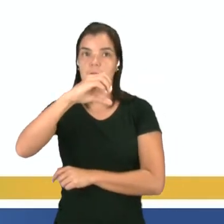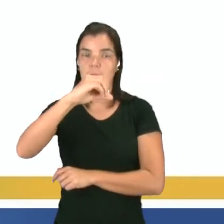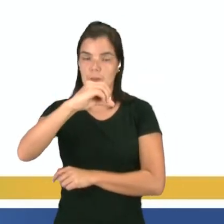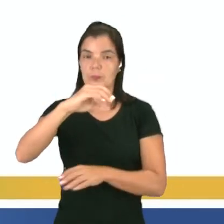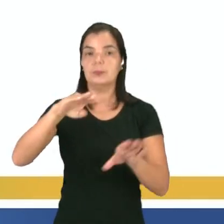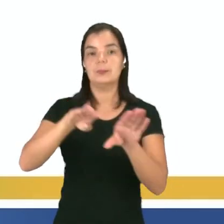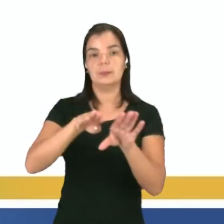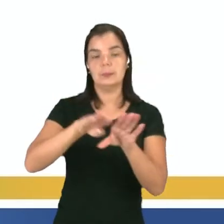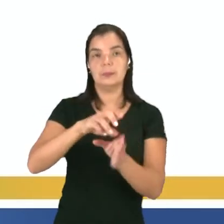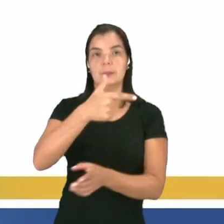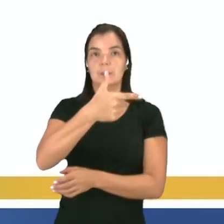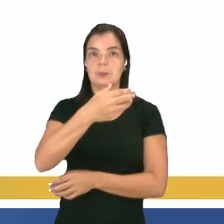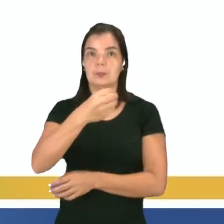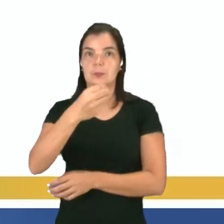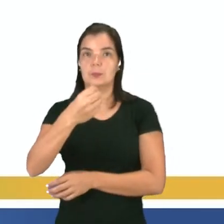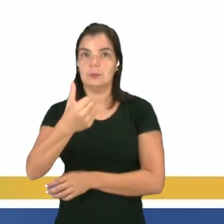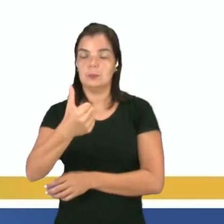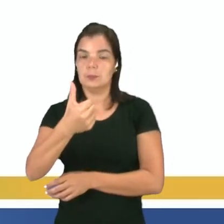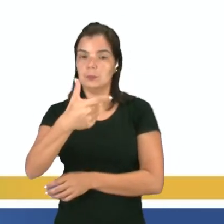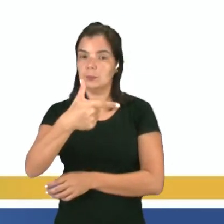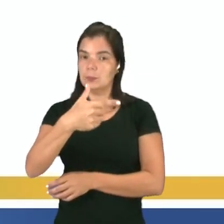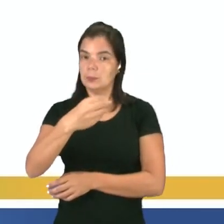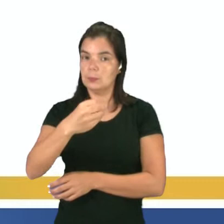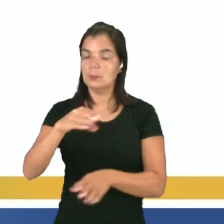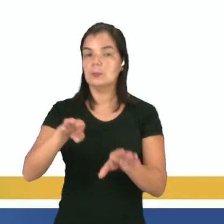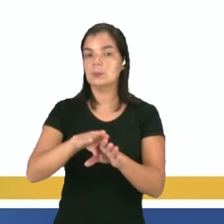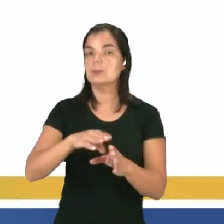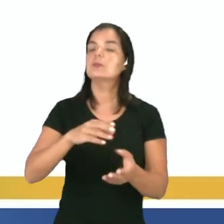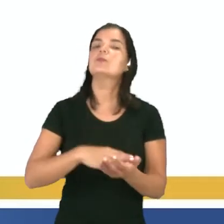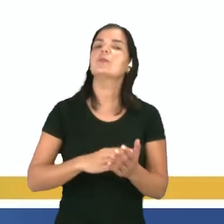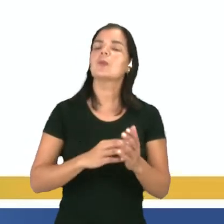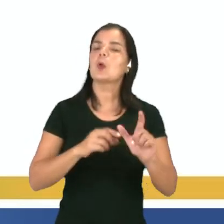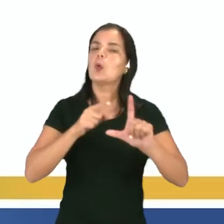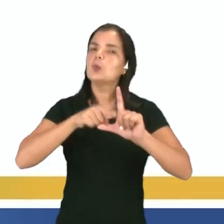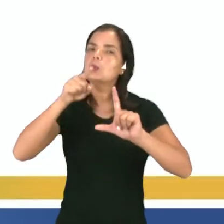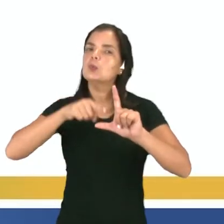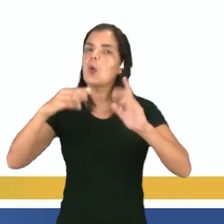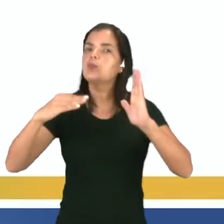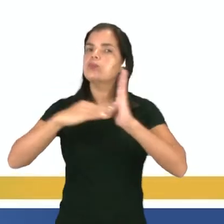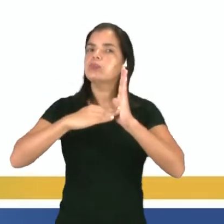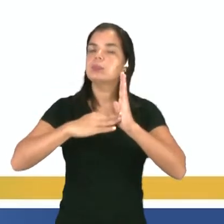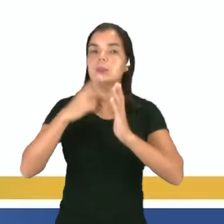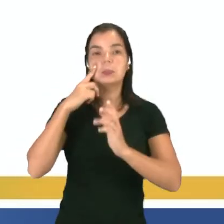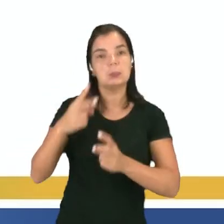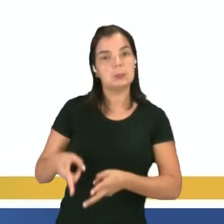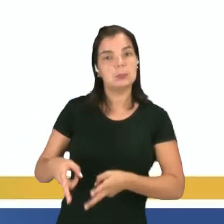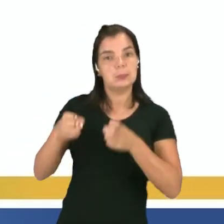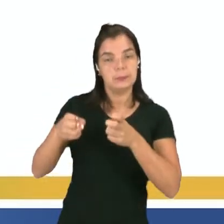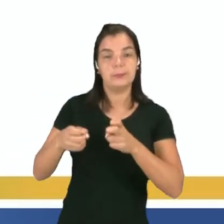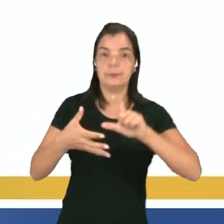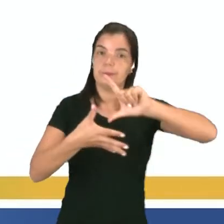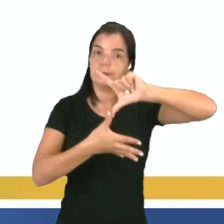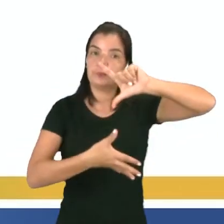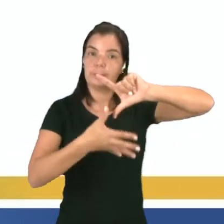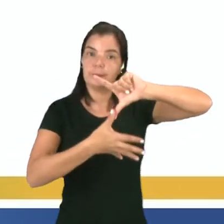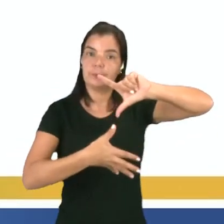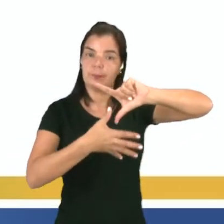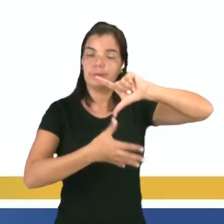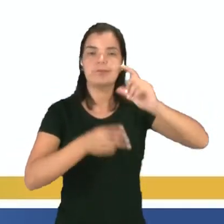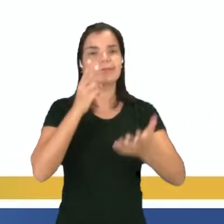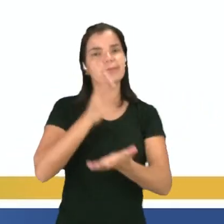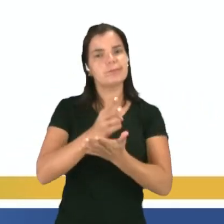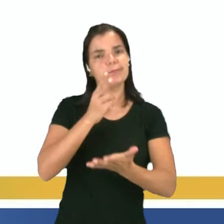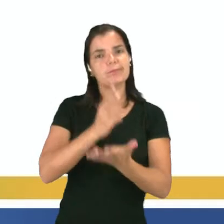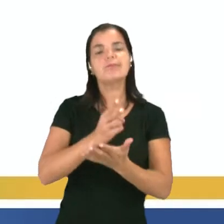a 2010 e 2019, o último gráfico. O que a gente percebe é que a América Latina tem sempre